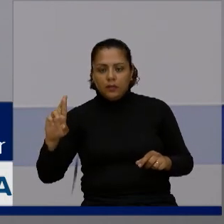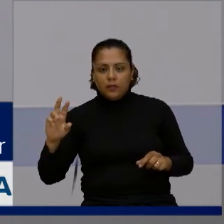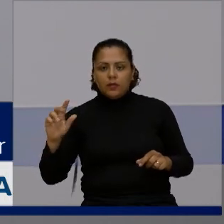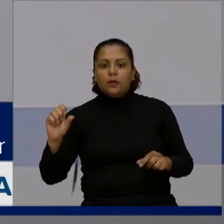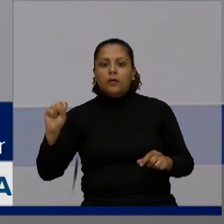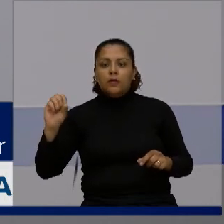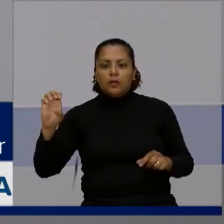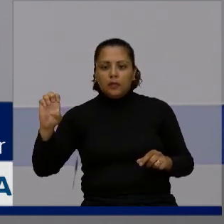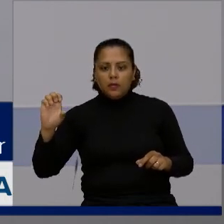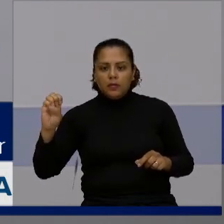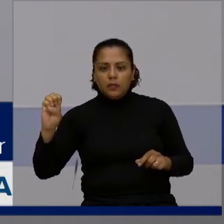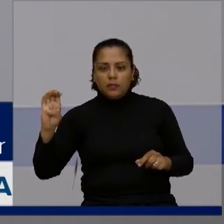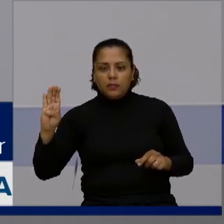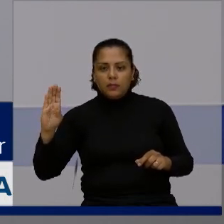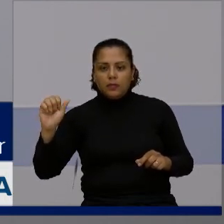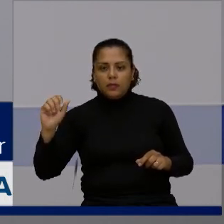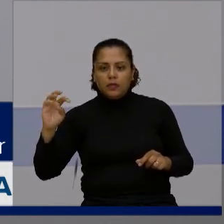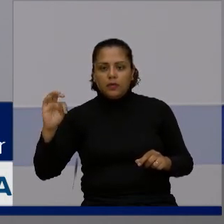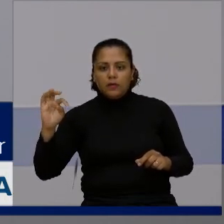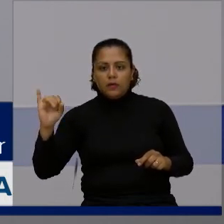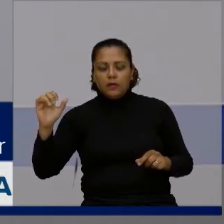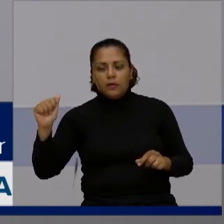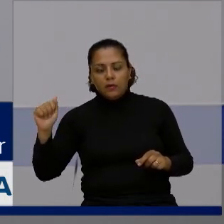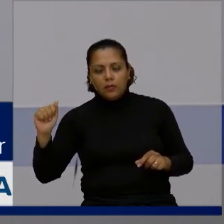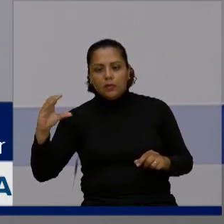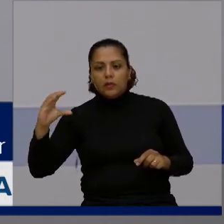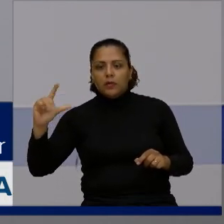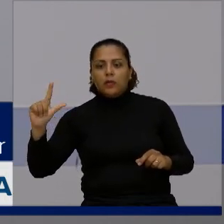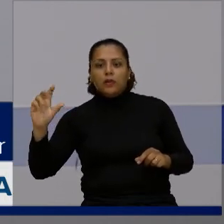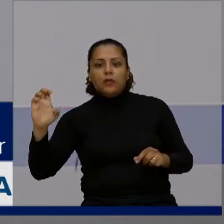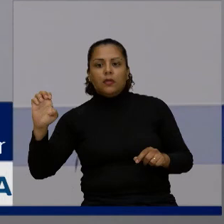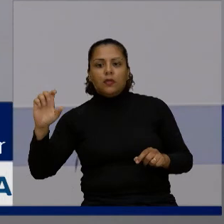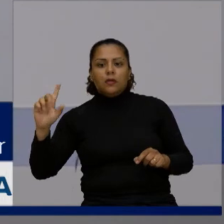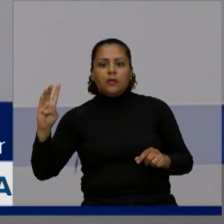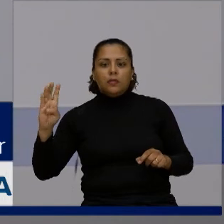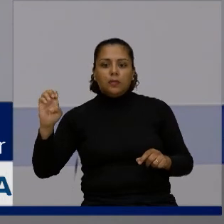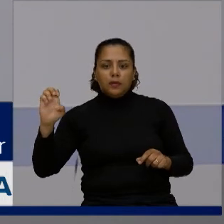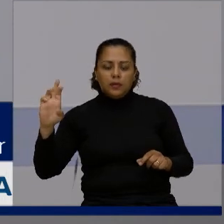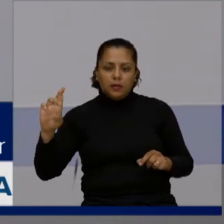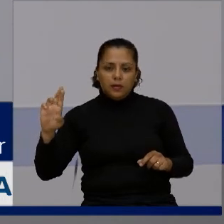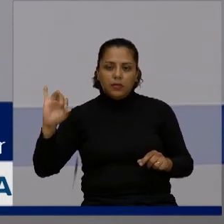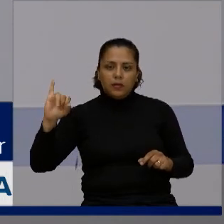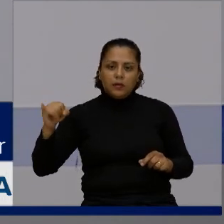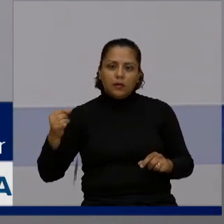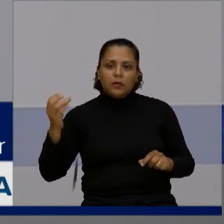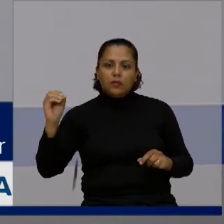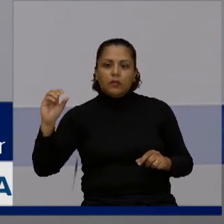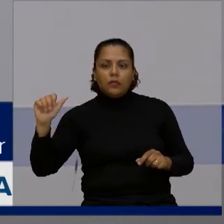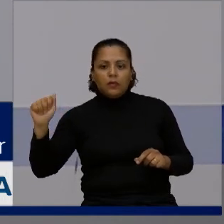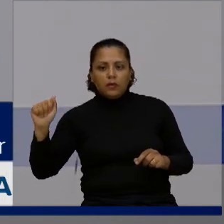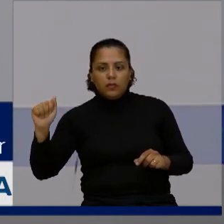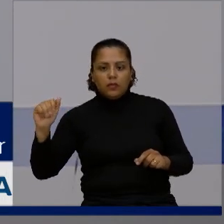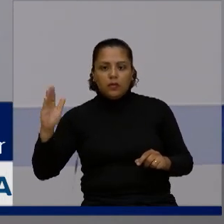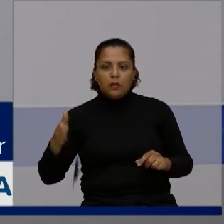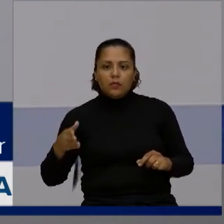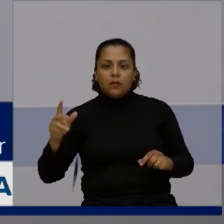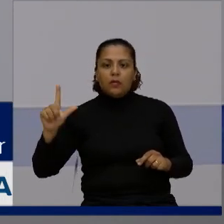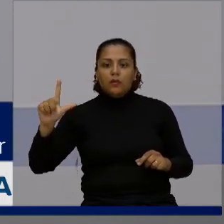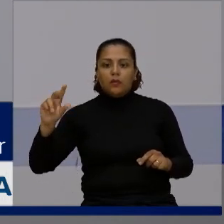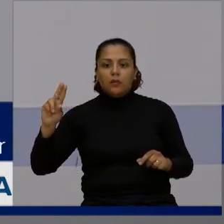da Silva, Kleber Juliano Alves Pereira, João Bosco Martins, Luiz Ângelo